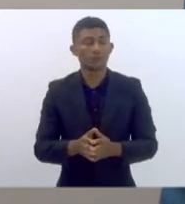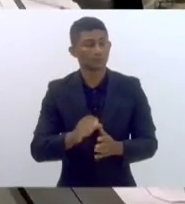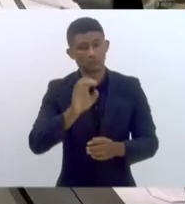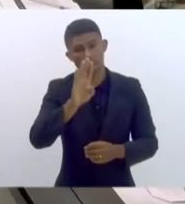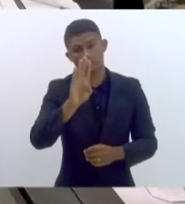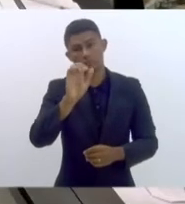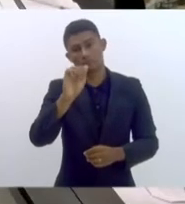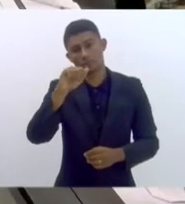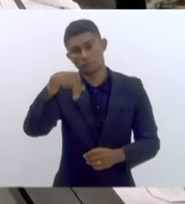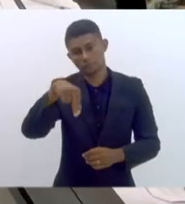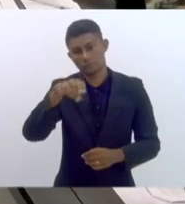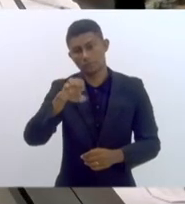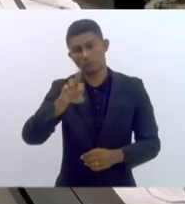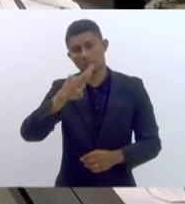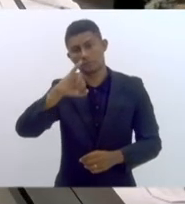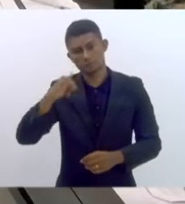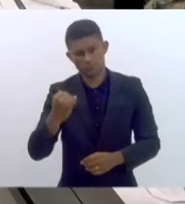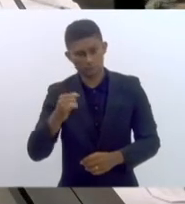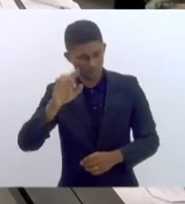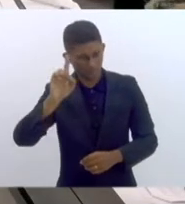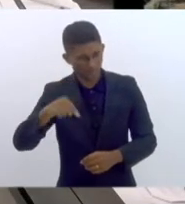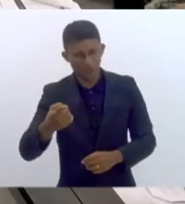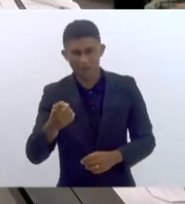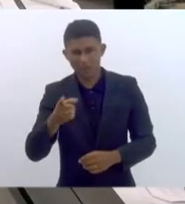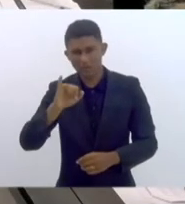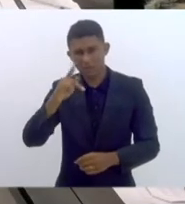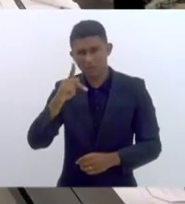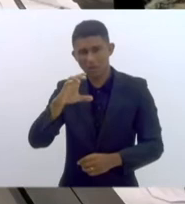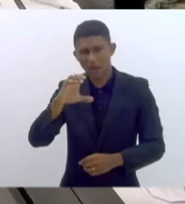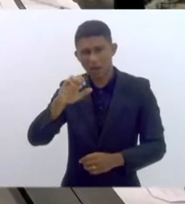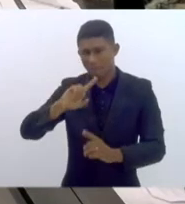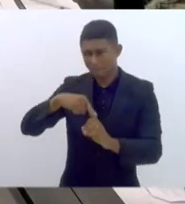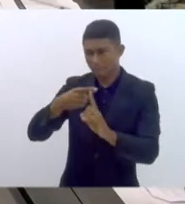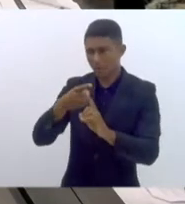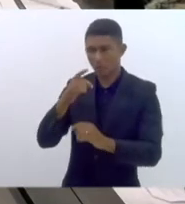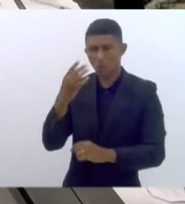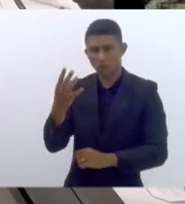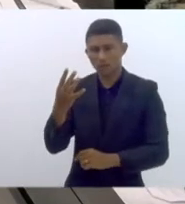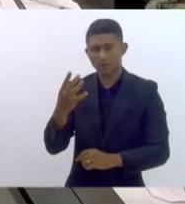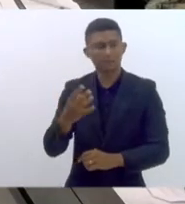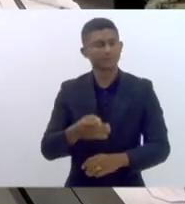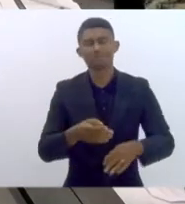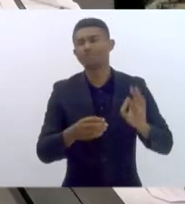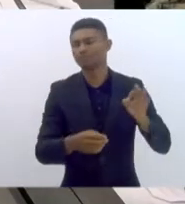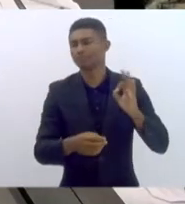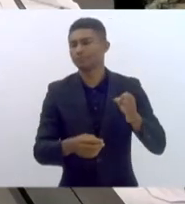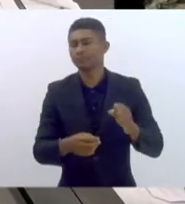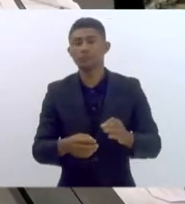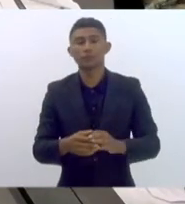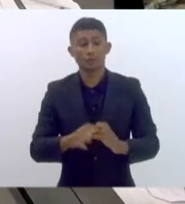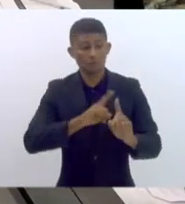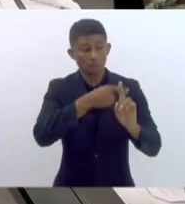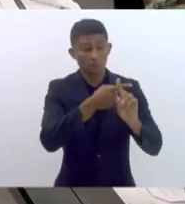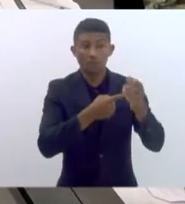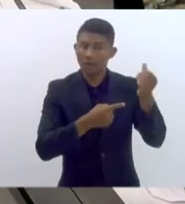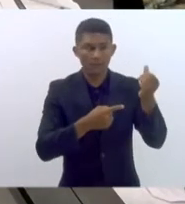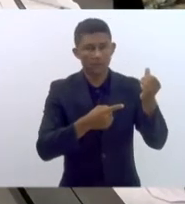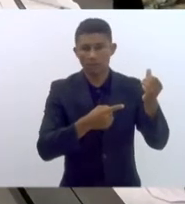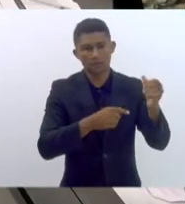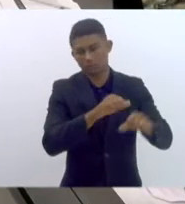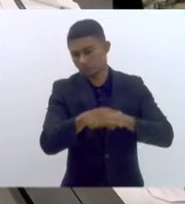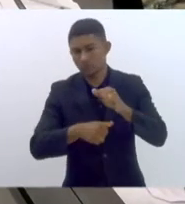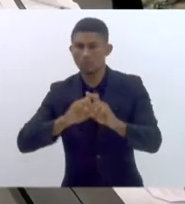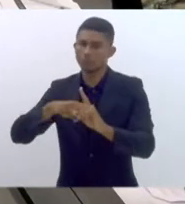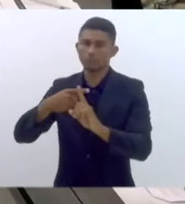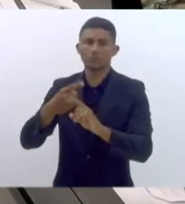tem prazo... O Bacen-Banerje vai ser IPCA mais 4? Exato. Vai deixar de ser IGPDI mais 6, vai passar a ser IPCA mais 4. E